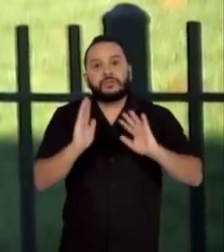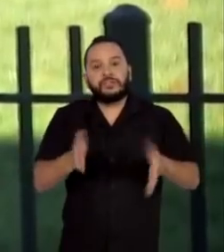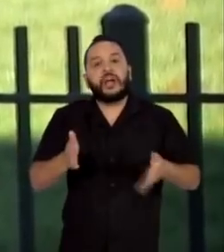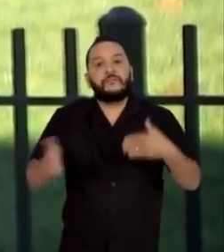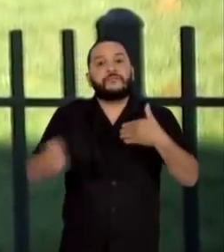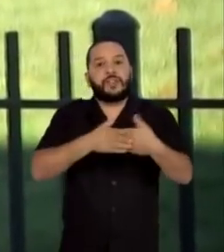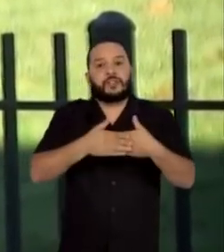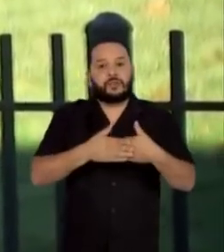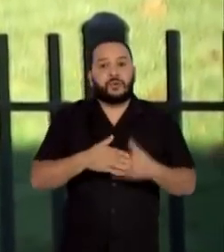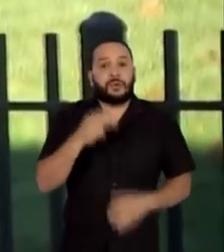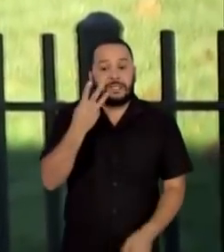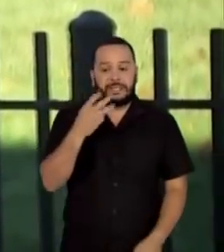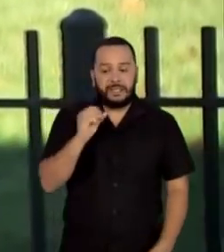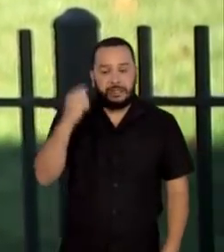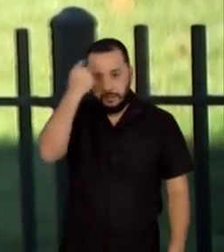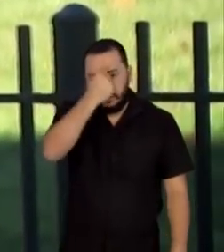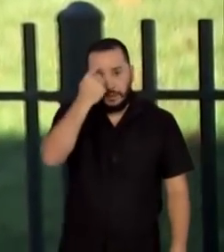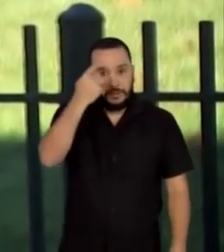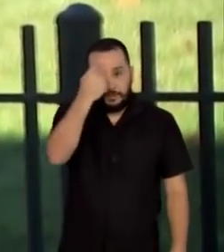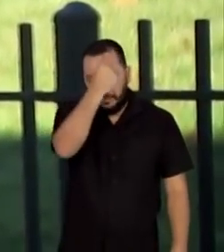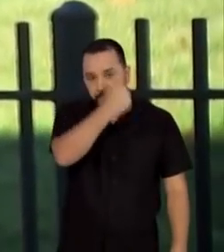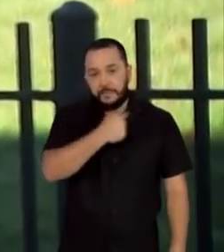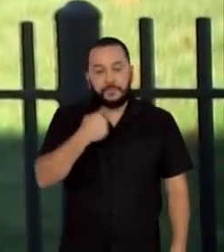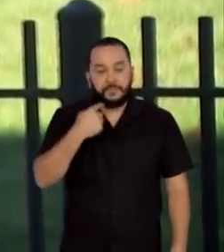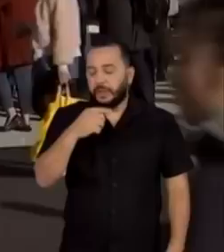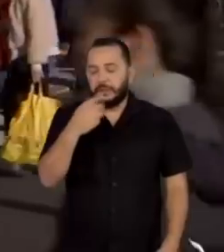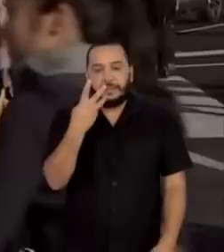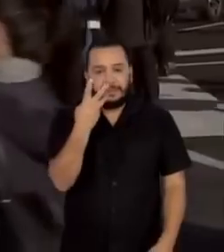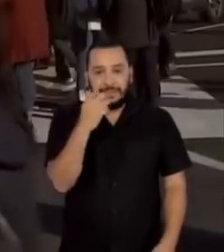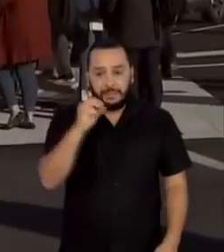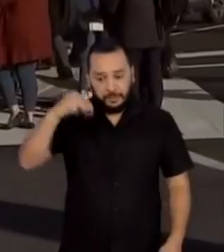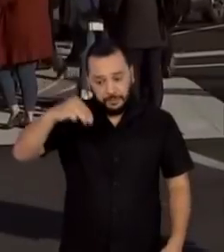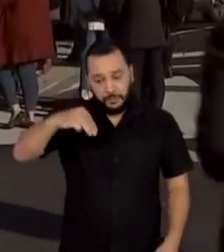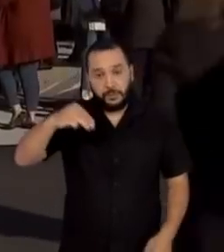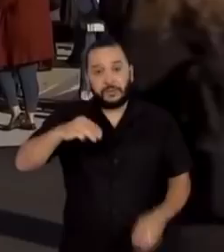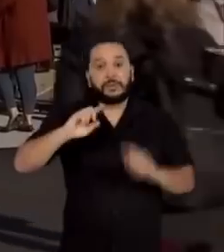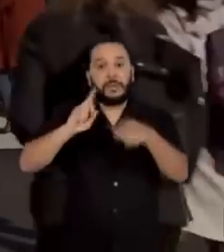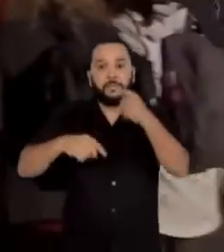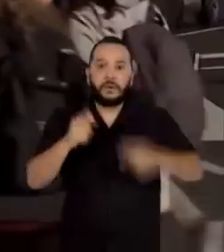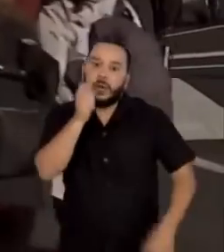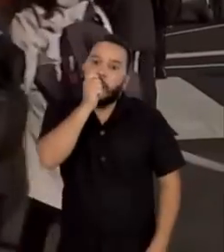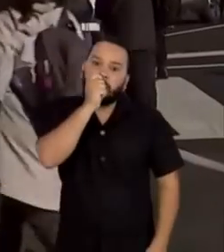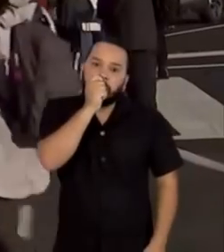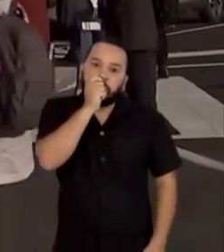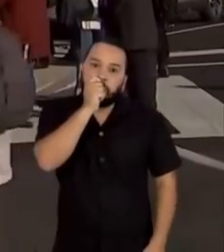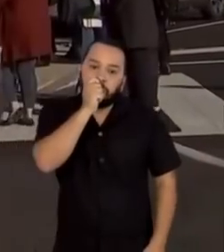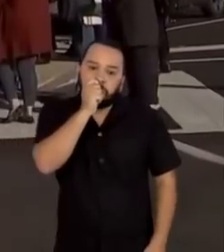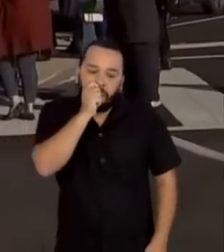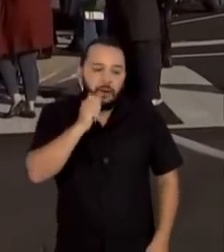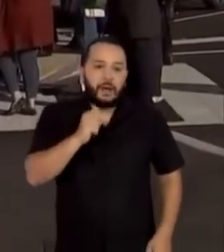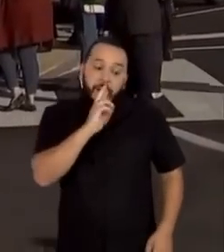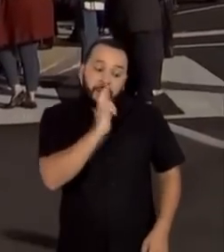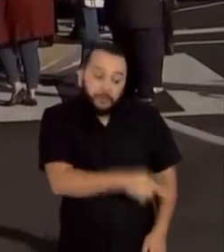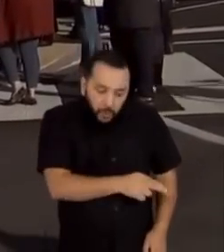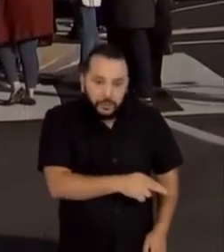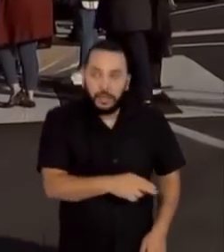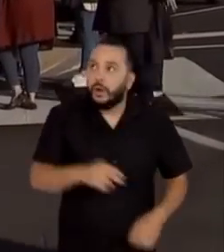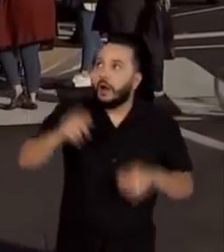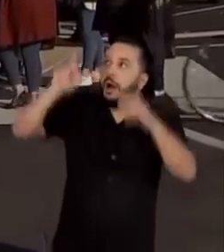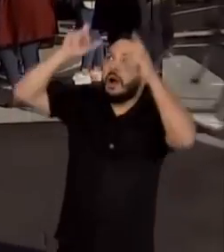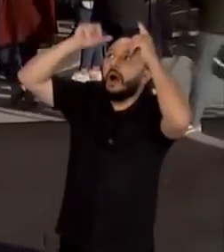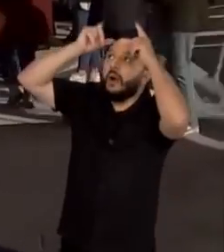de meia hora. Mas, no final, o avião entrou em contato e foi monitorado pelas autoridades. A situação